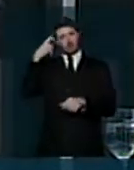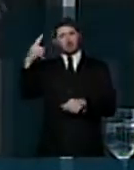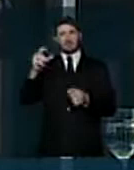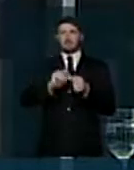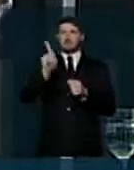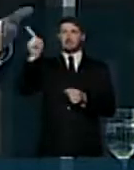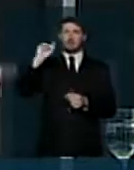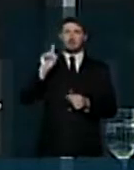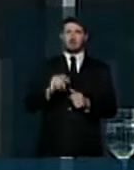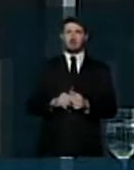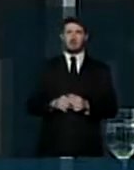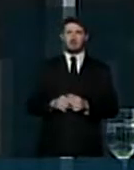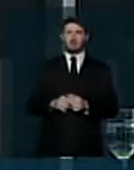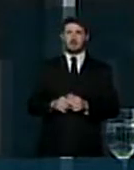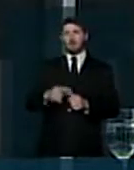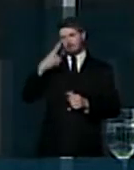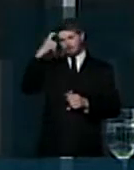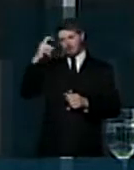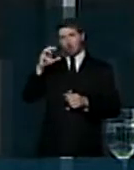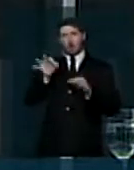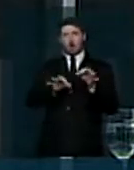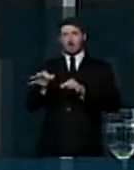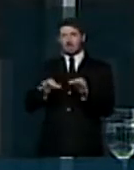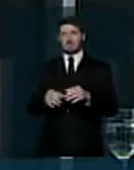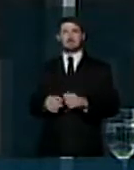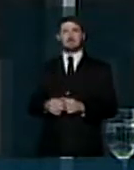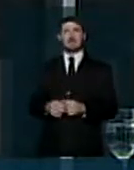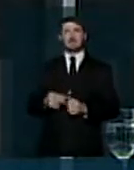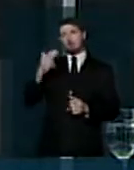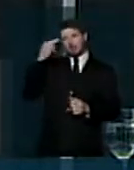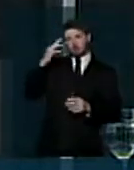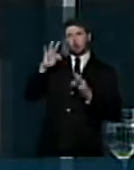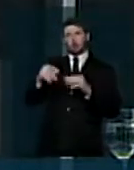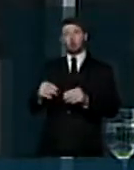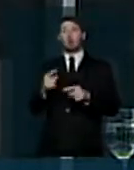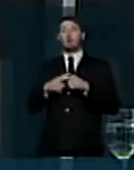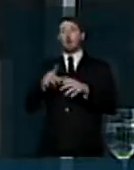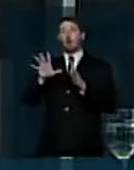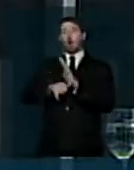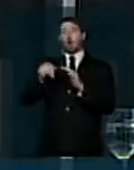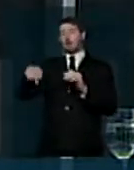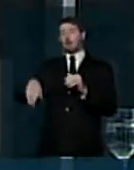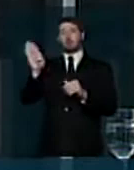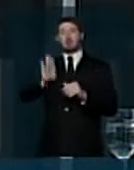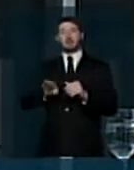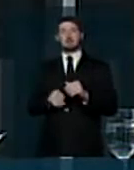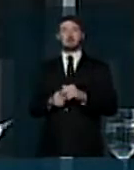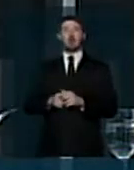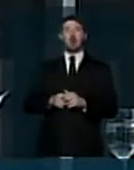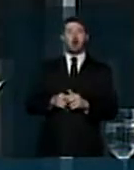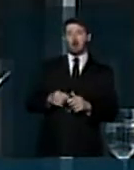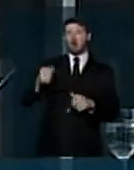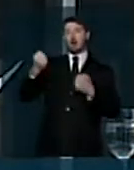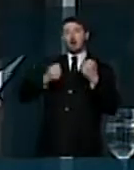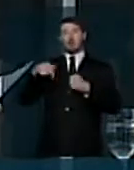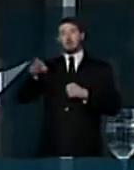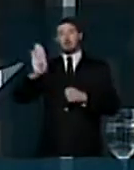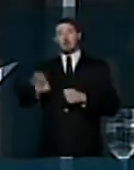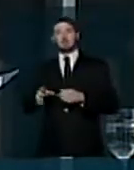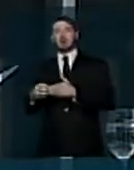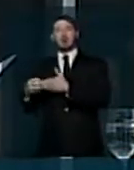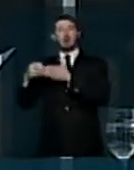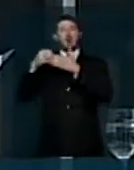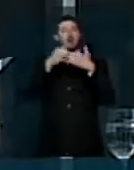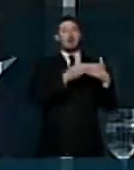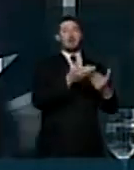se proteger o crime organizado e a bandidagem ao levarem os carros brasileiros furtados e roubados aqui no Brasil para